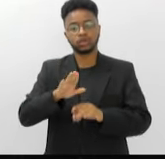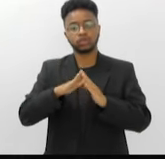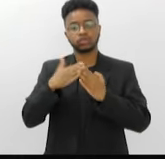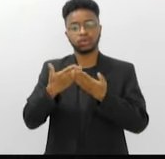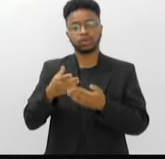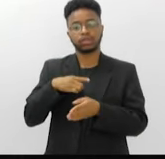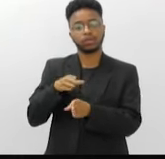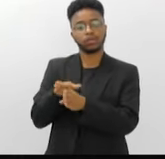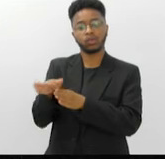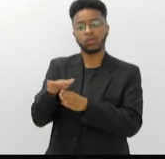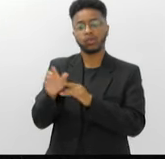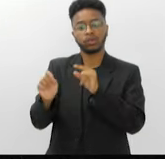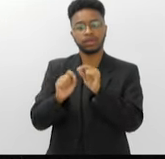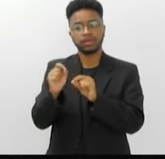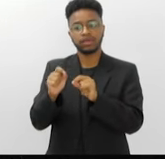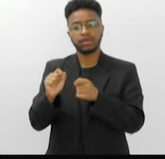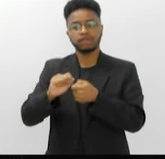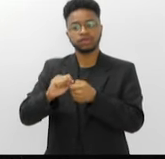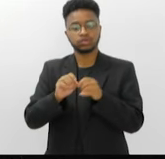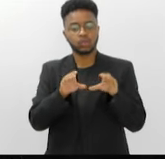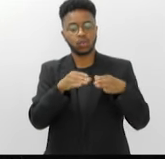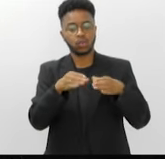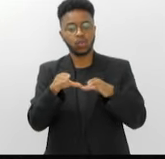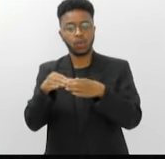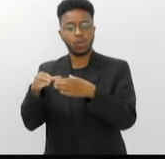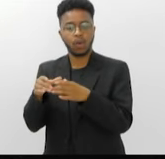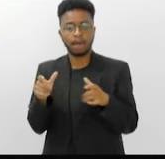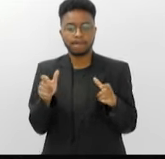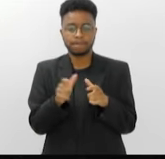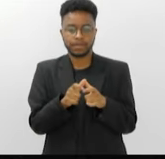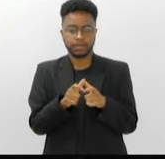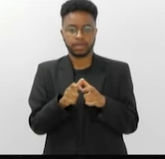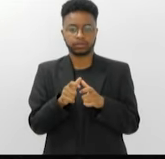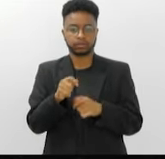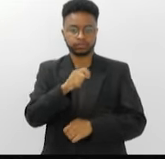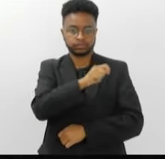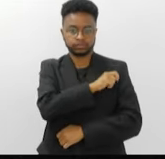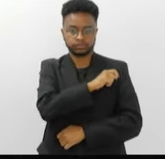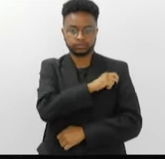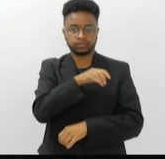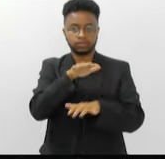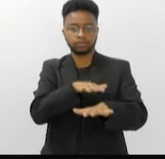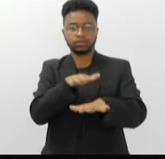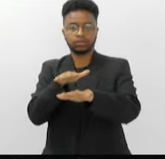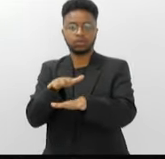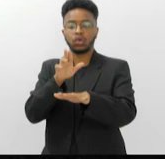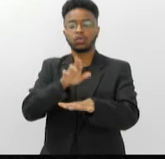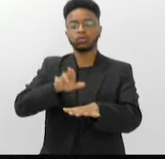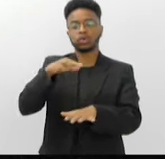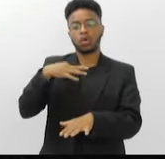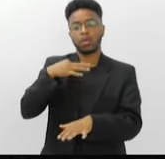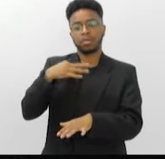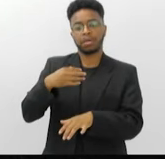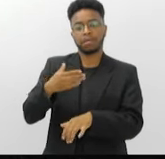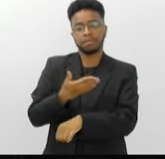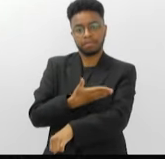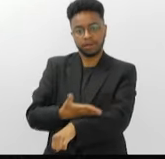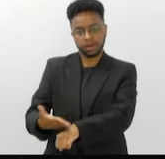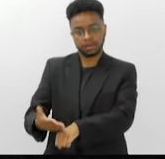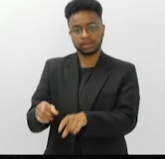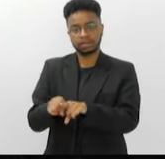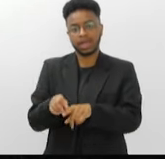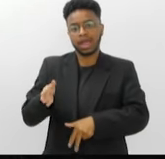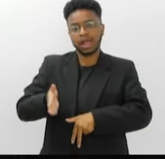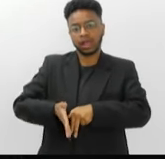orientados a fazer pequenos blocos de aluno para desfilar com a camiseta branca e calça jeans. Alguns